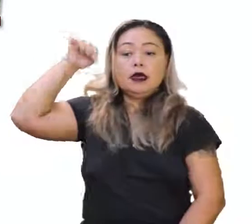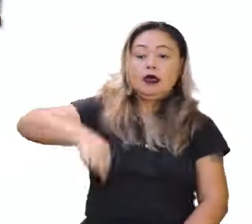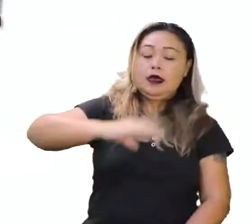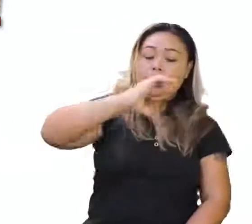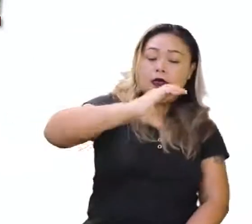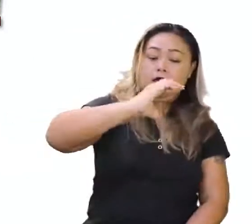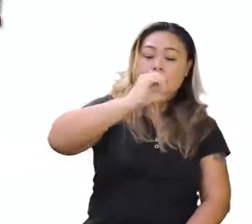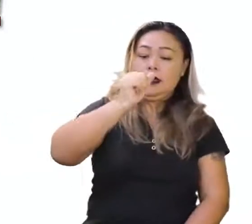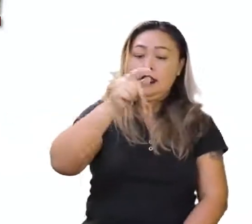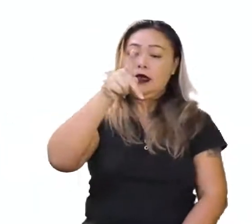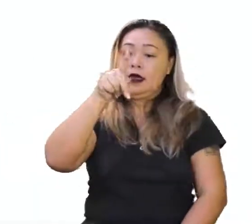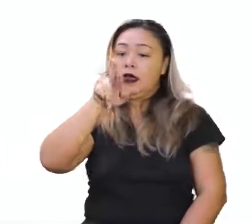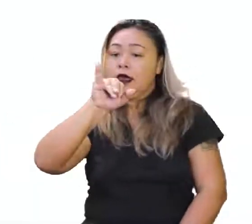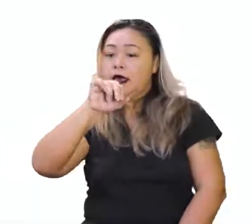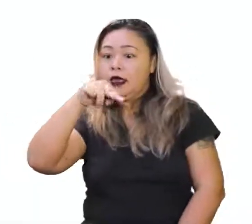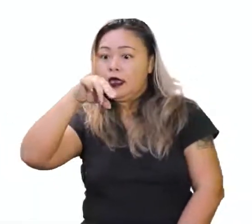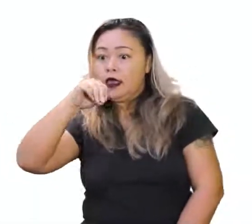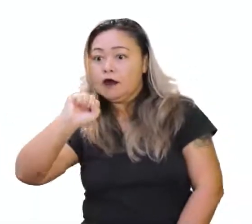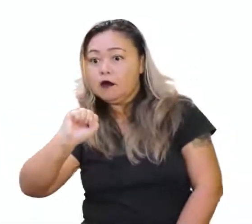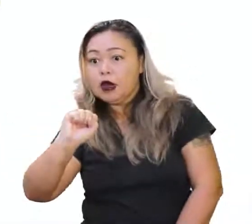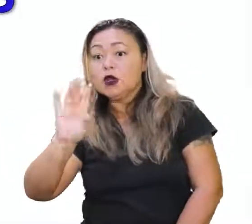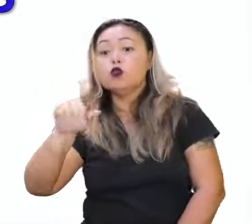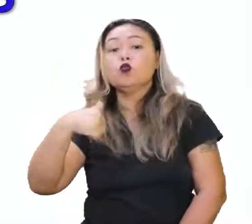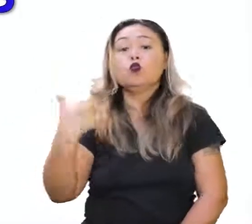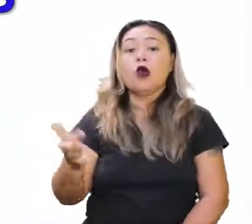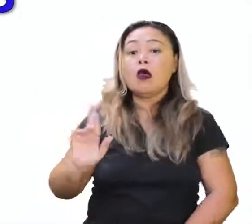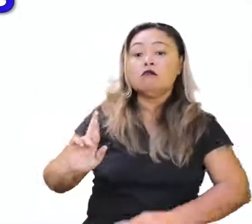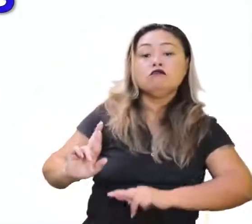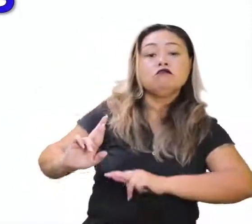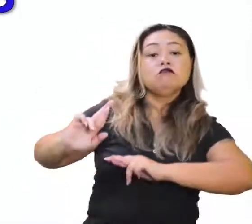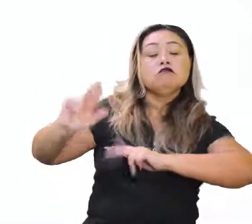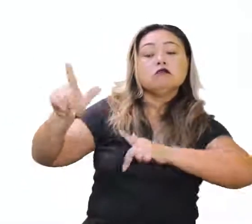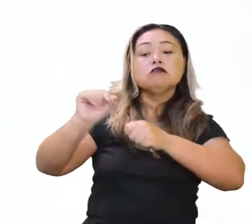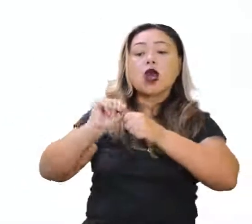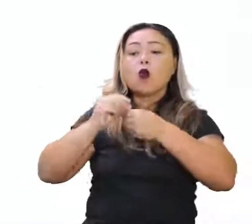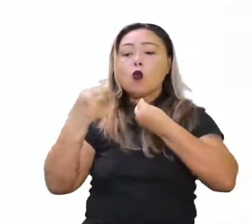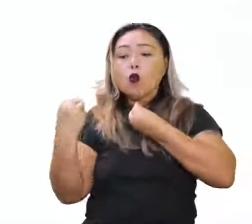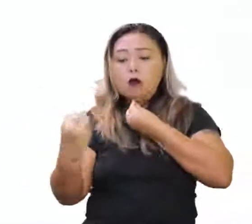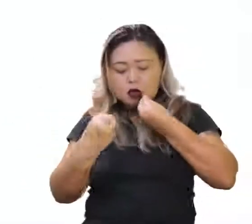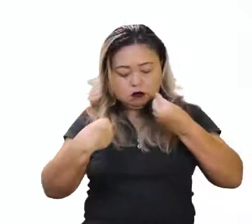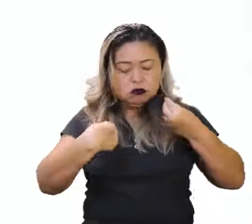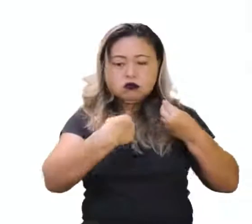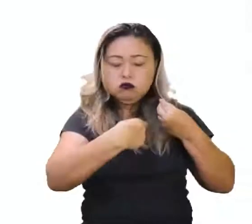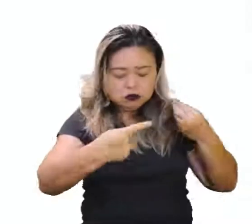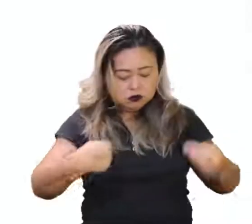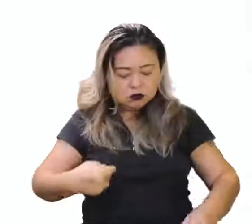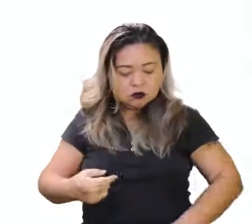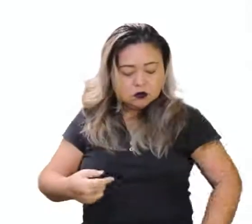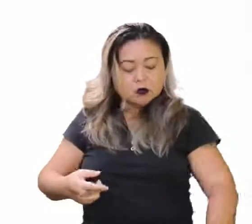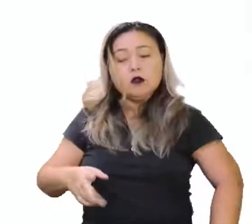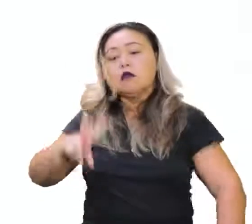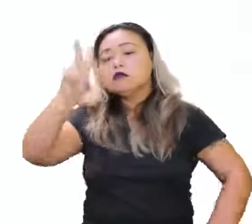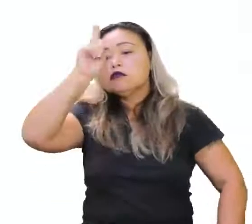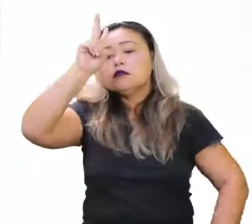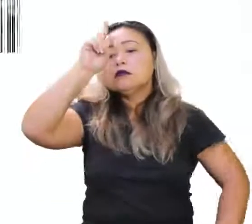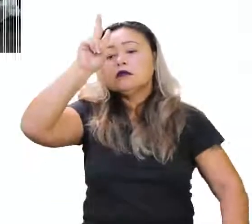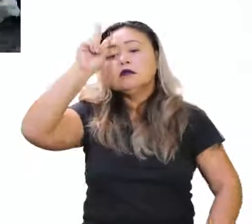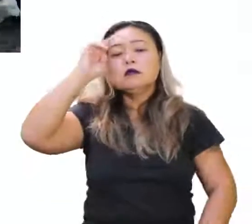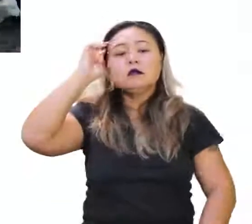de caprinos. E vimos também as diferenças morfológicas. Só para a gente relembrar aí,